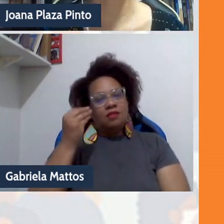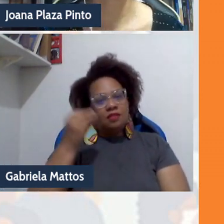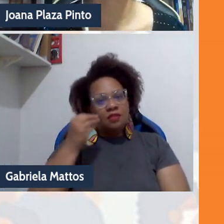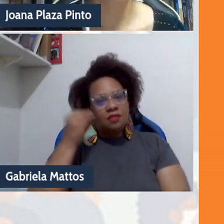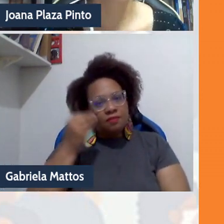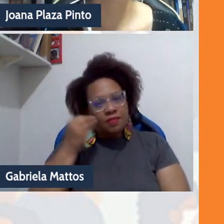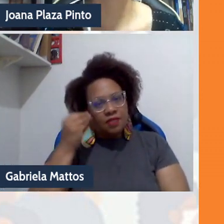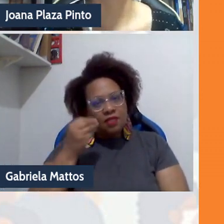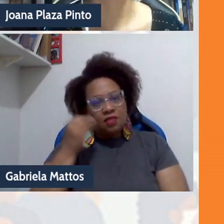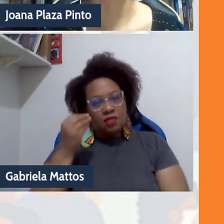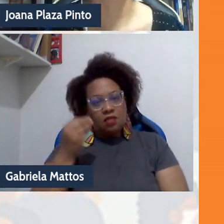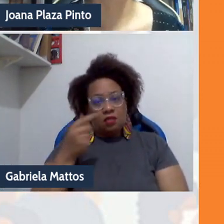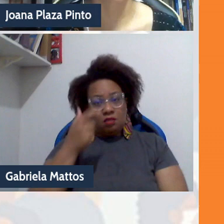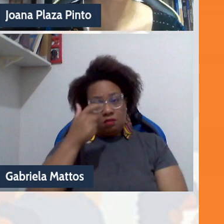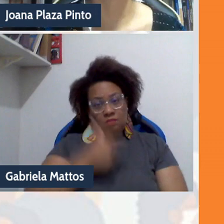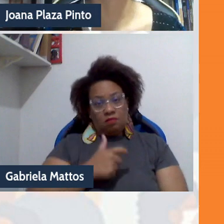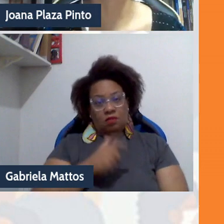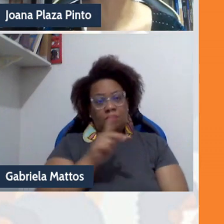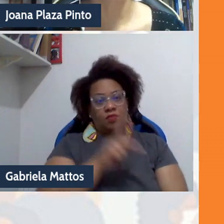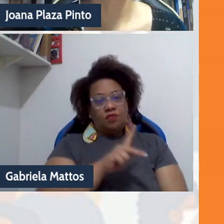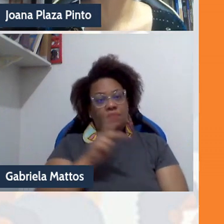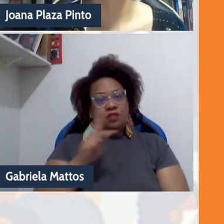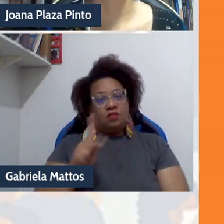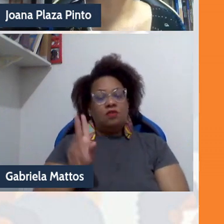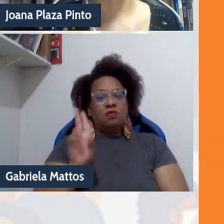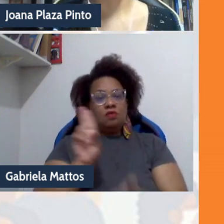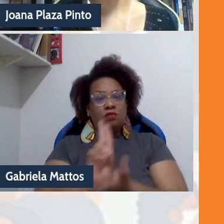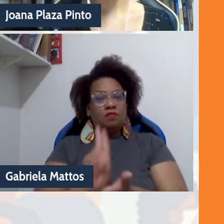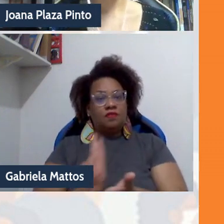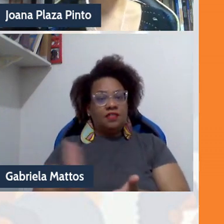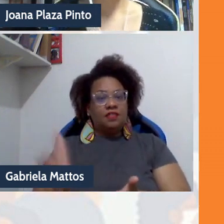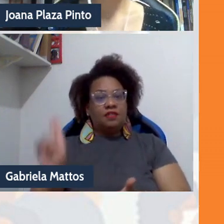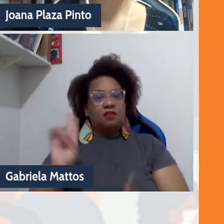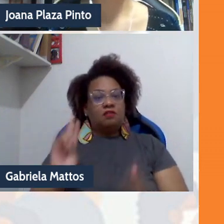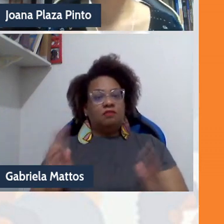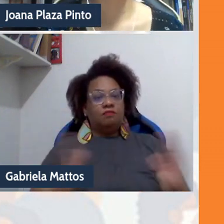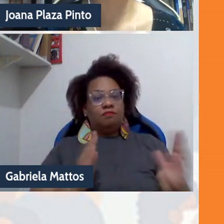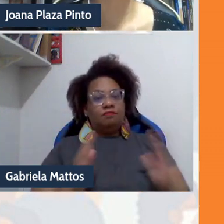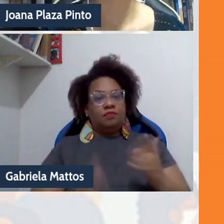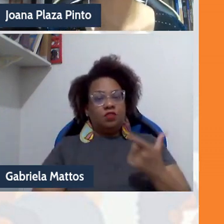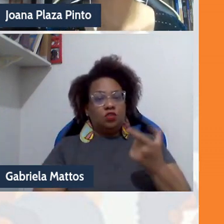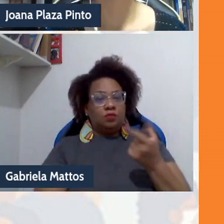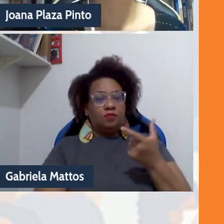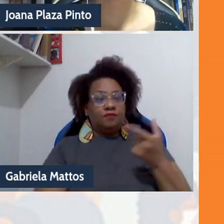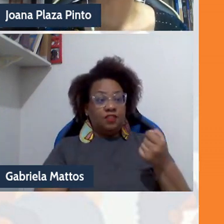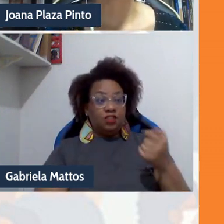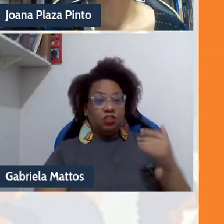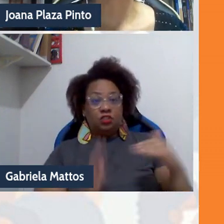como professora na minha universidade durante o período de 2020 a 2021.